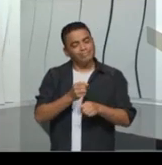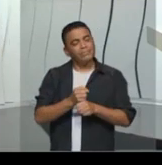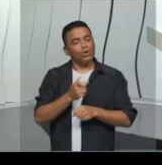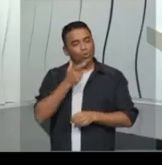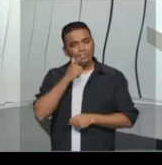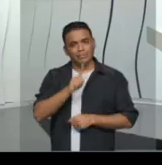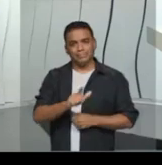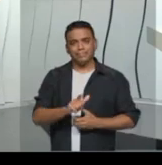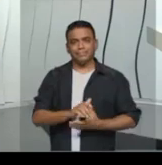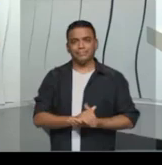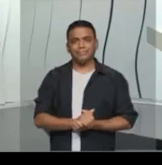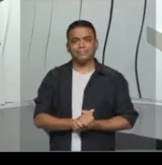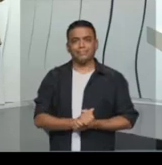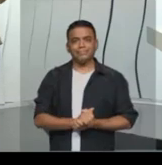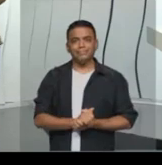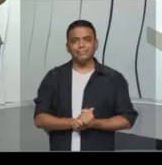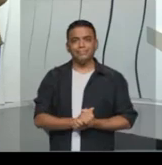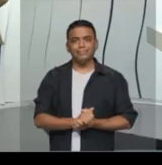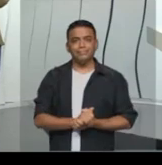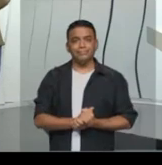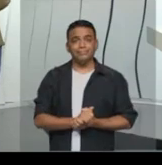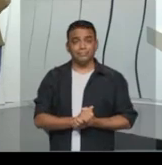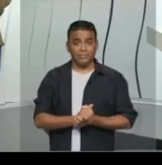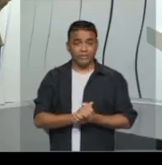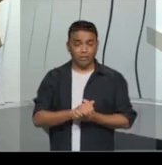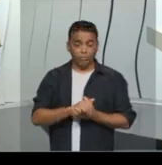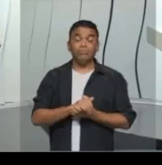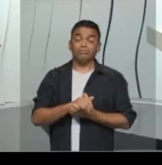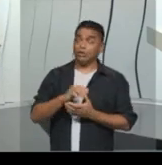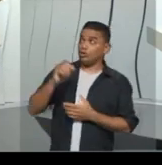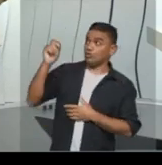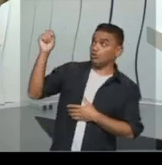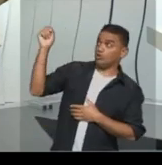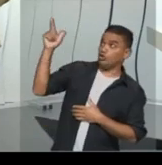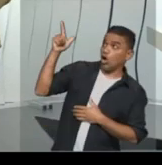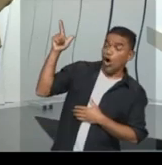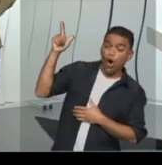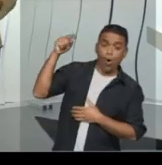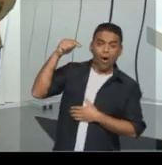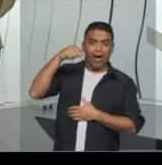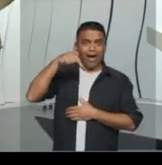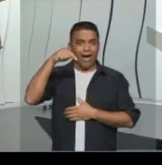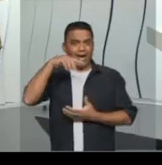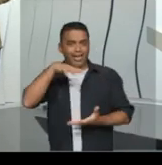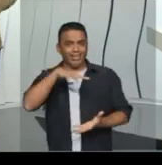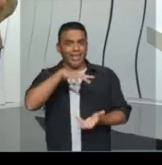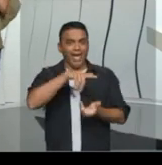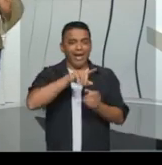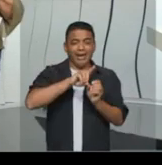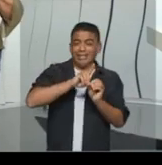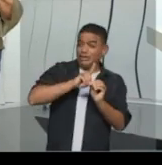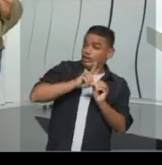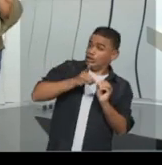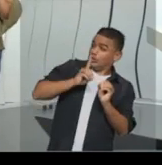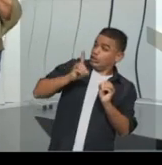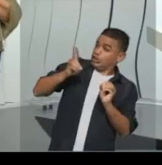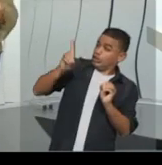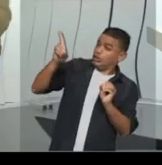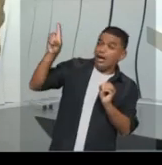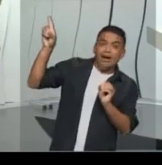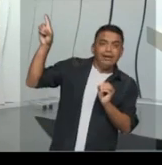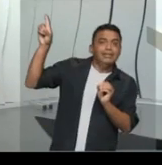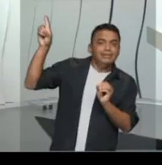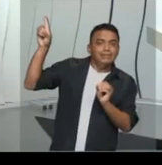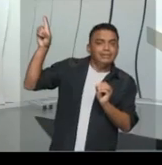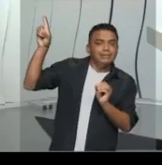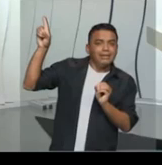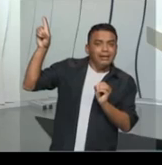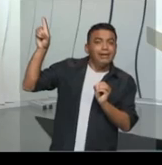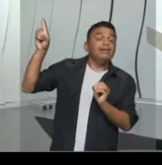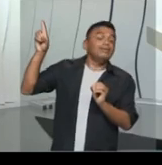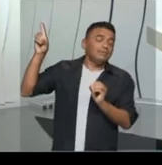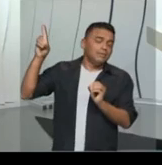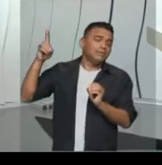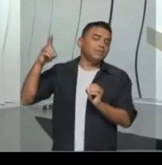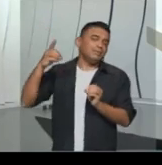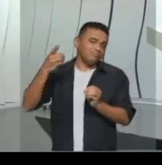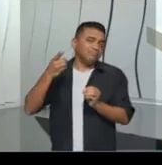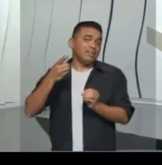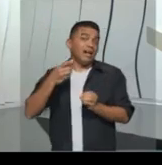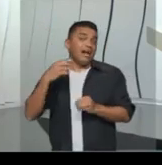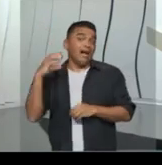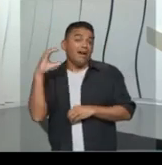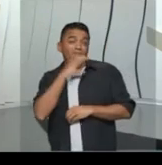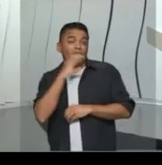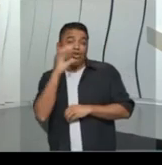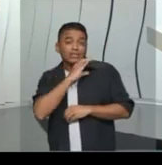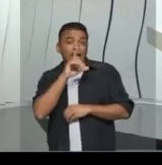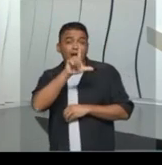Bom, usando a distância da Terra ao Sol e usando também a velocidade da luz, nós conseguimos